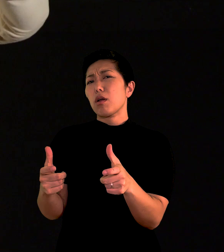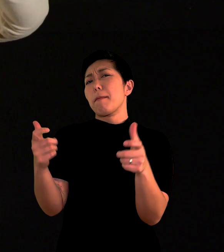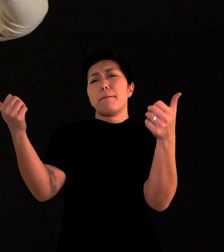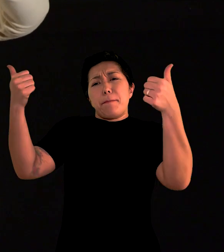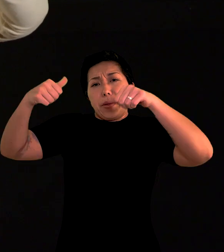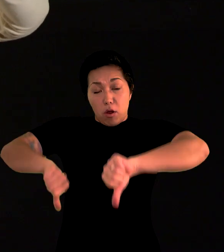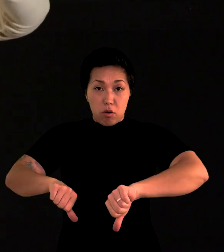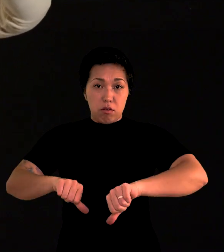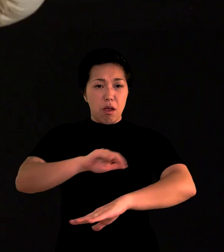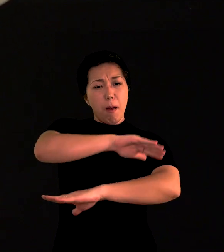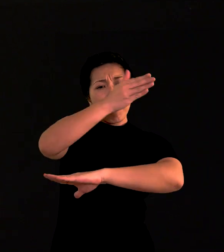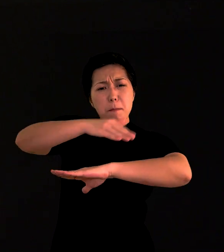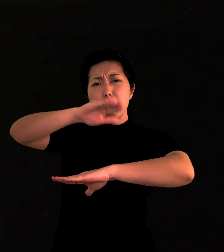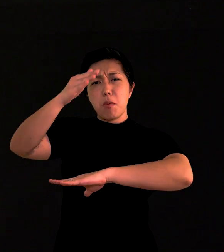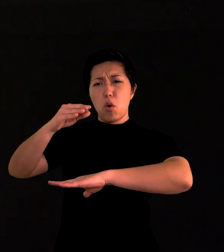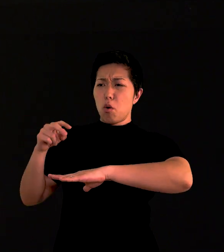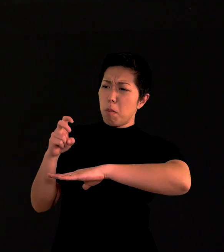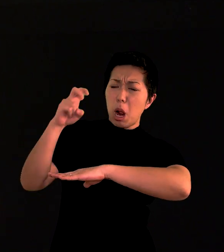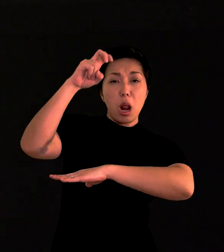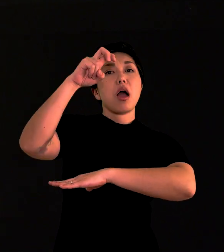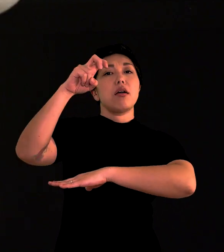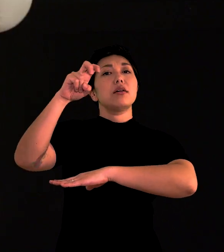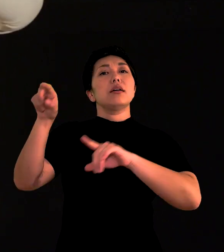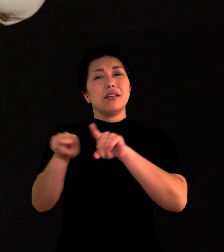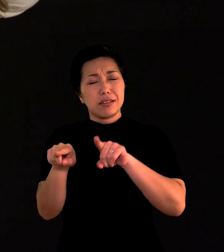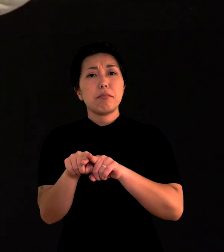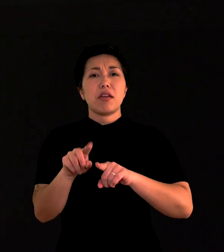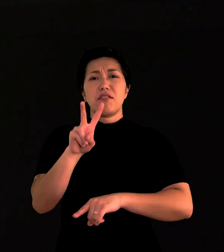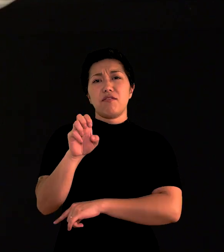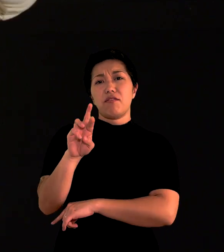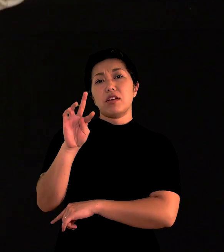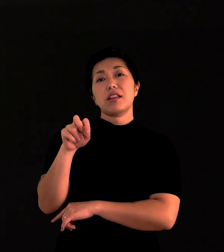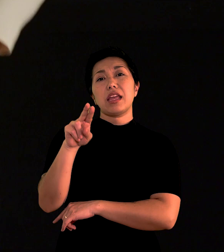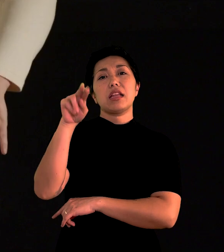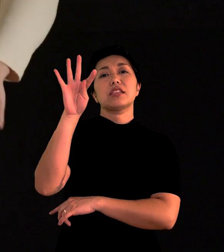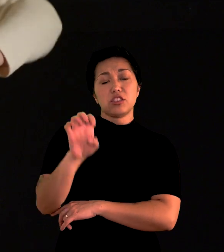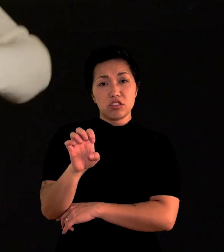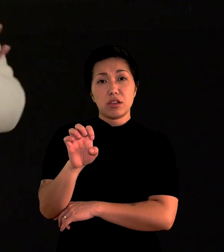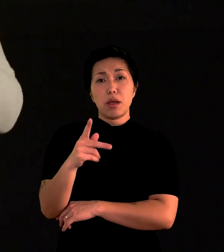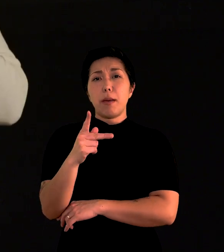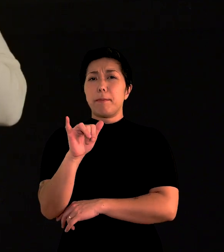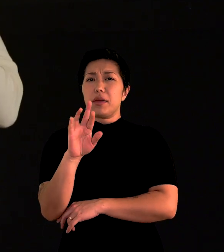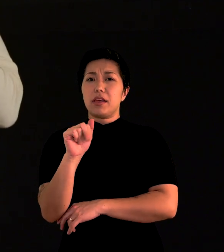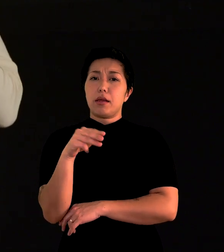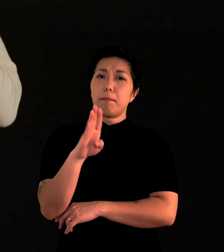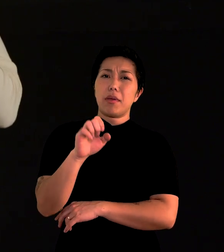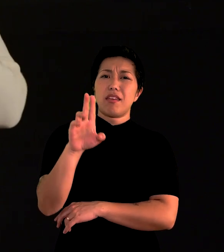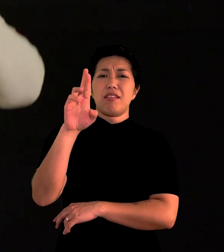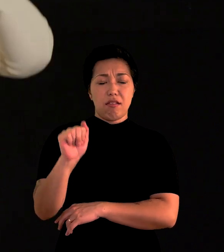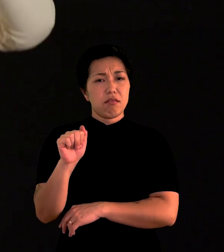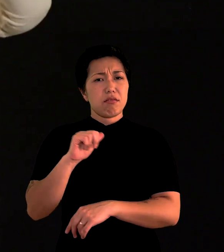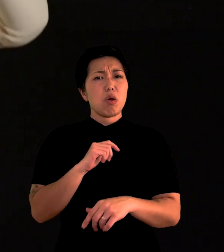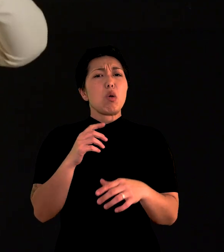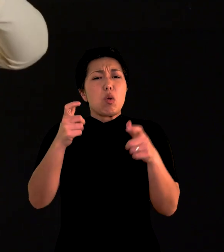lugares naquela época. Topo de morro, base de vertentes, Pirambeira, os piores